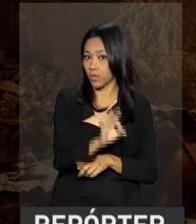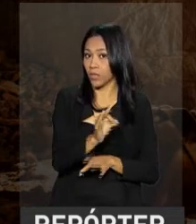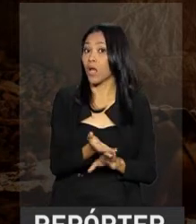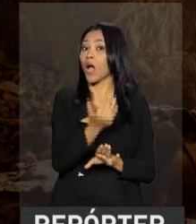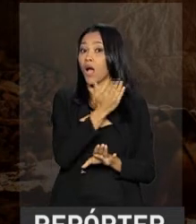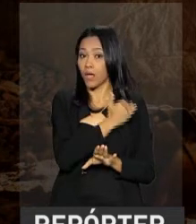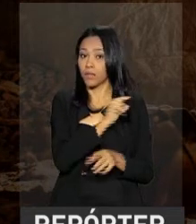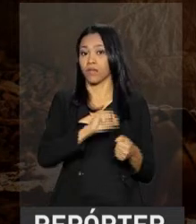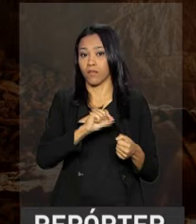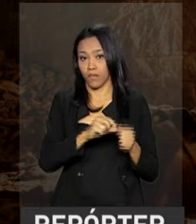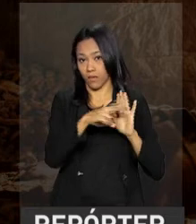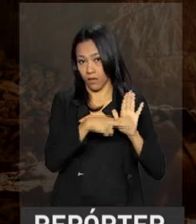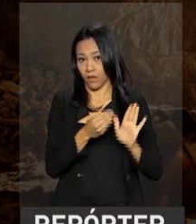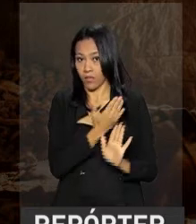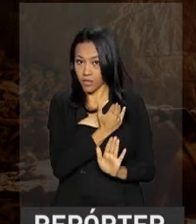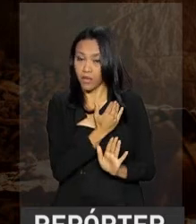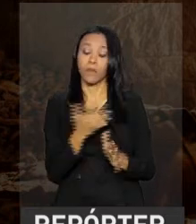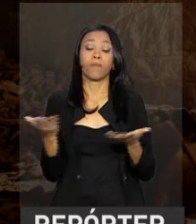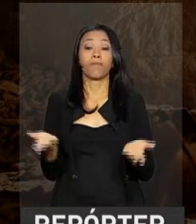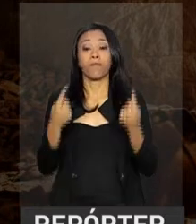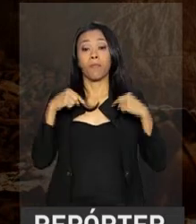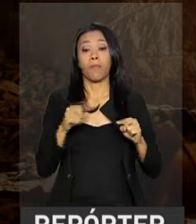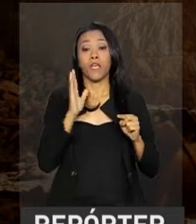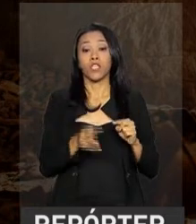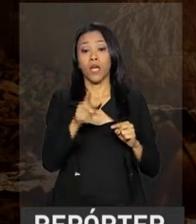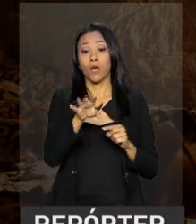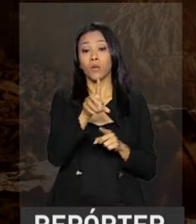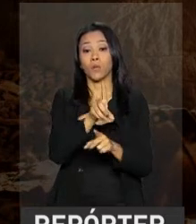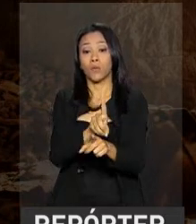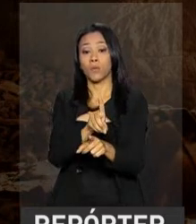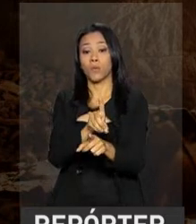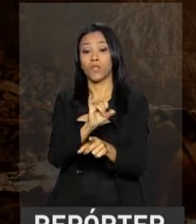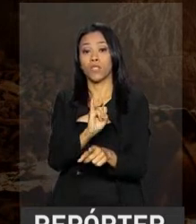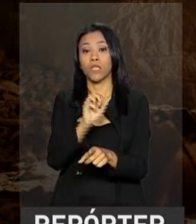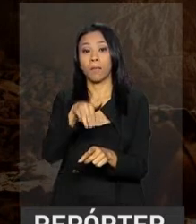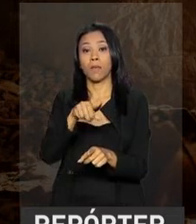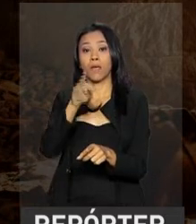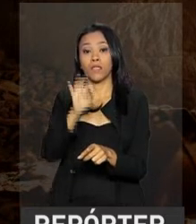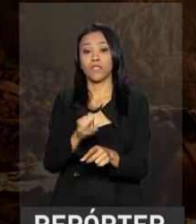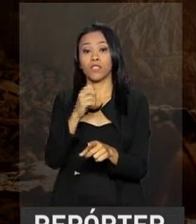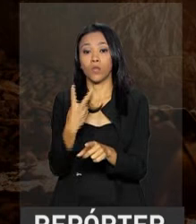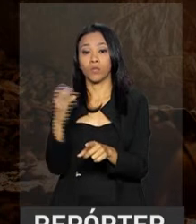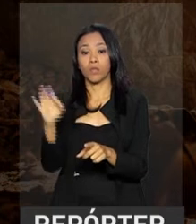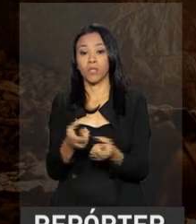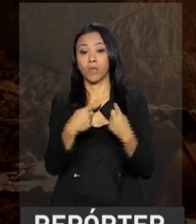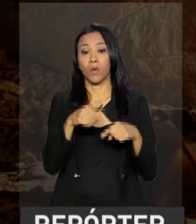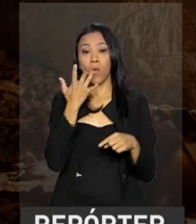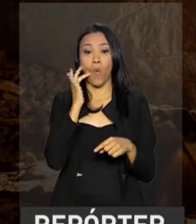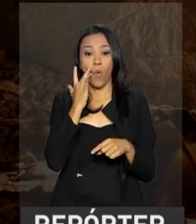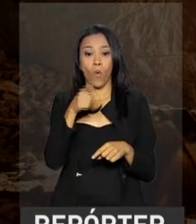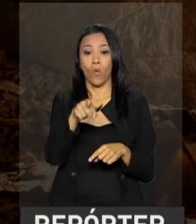era cobrança anterior já o diamante passa a ter uma alíquota de 2% o ouro de um e meio por cento